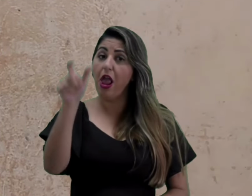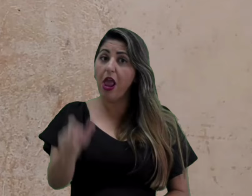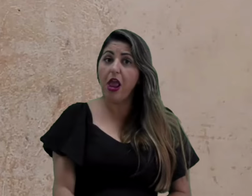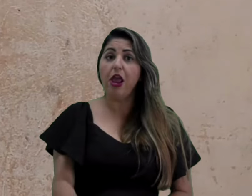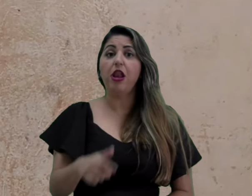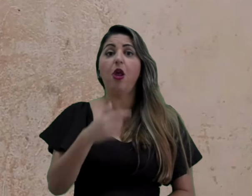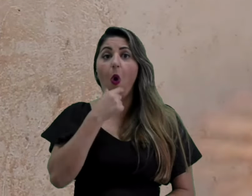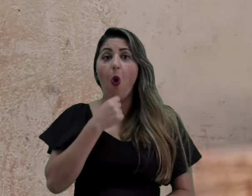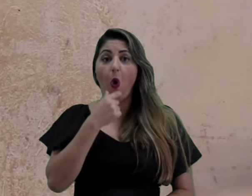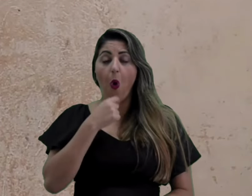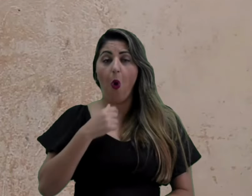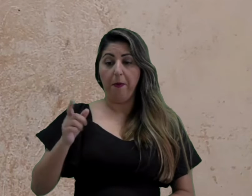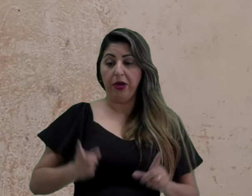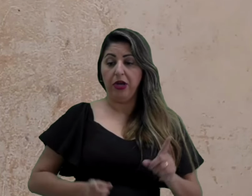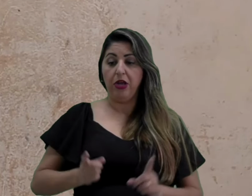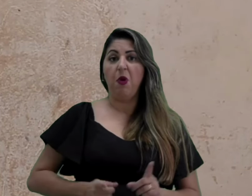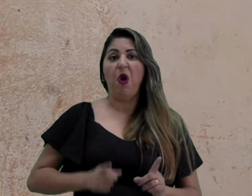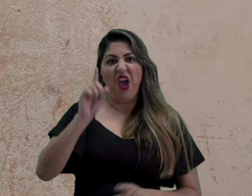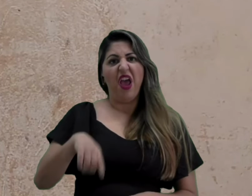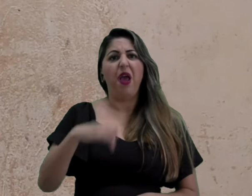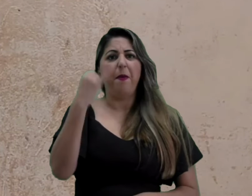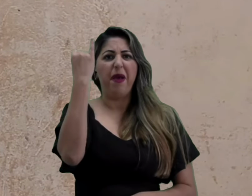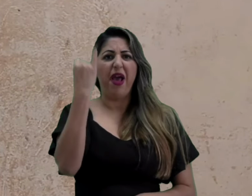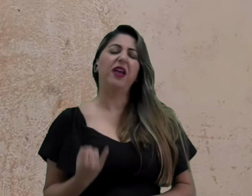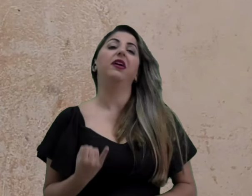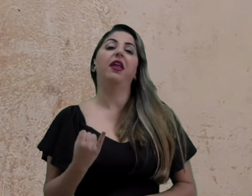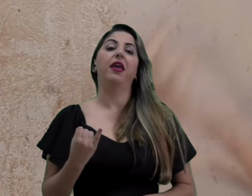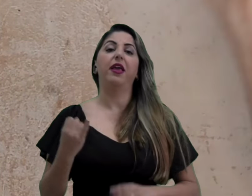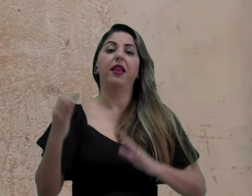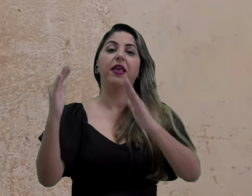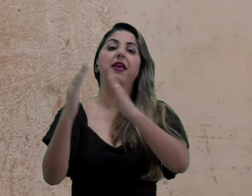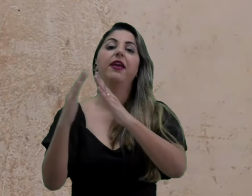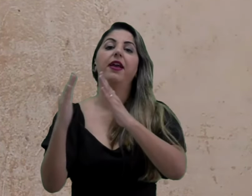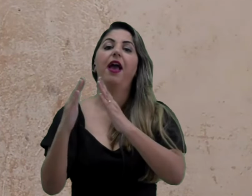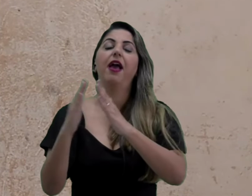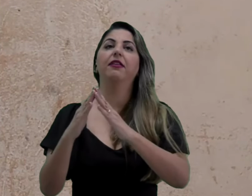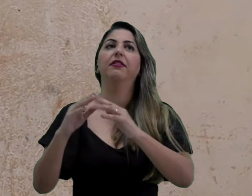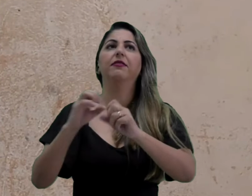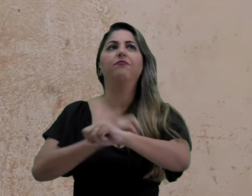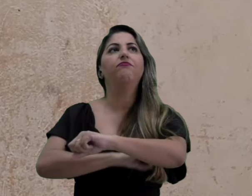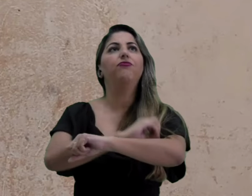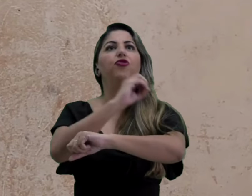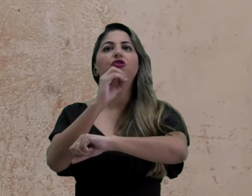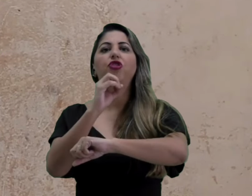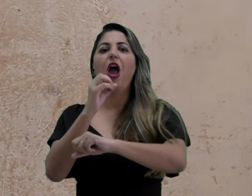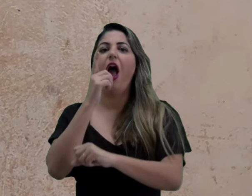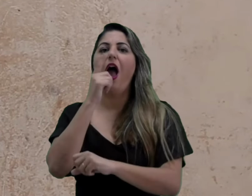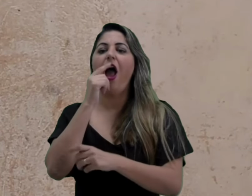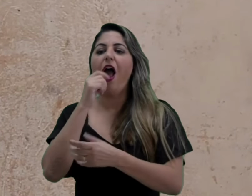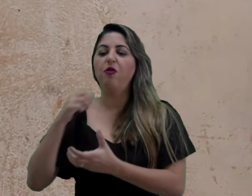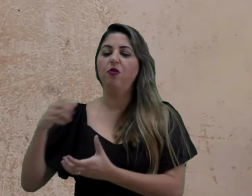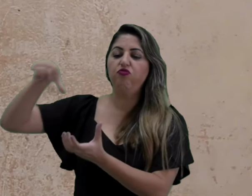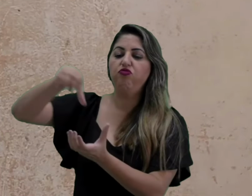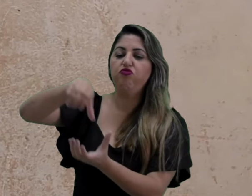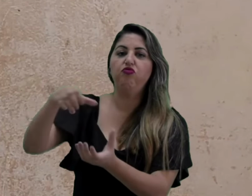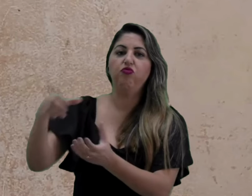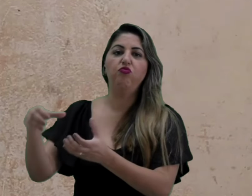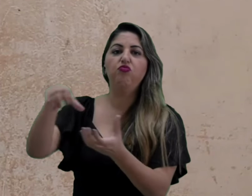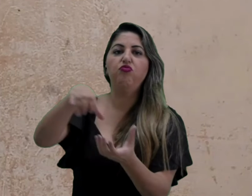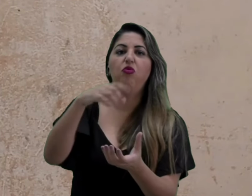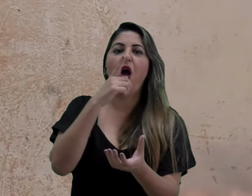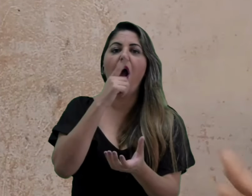subserviente. Em casa, amanhecia o dia carregando água para encher os potes. Depois ia ajudar o pai no roçado ou laxar lenha, alguma coisa